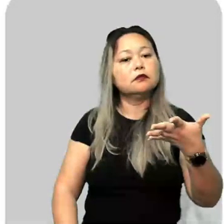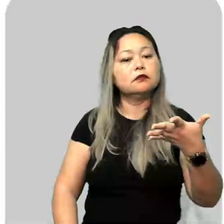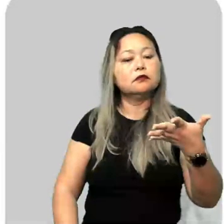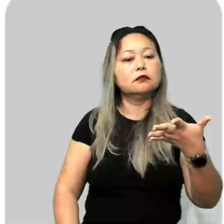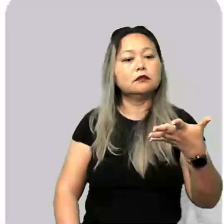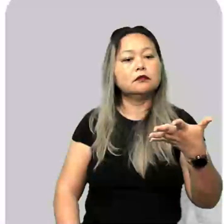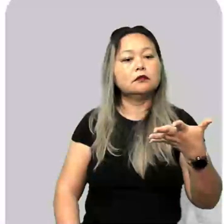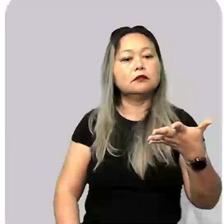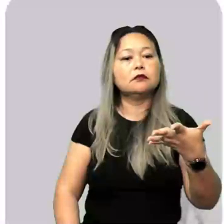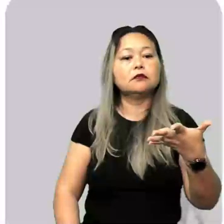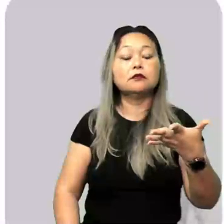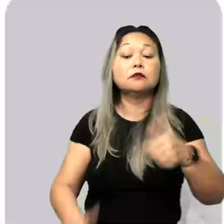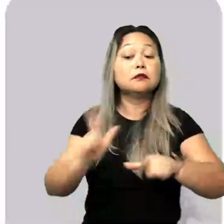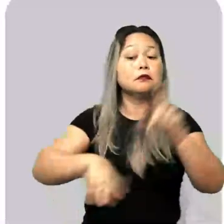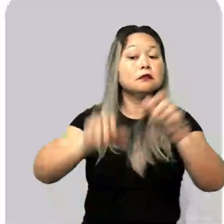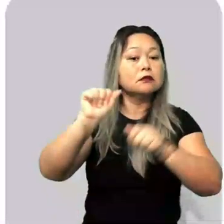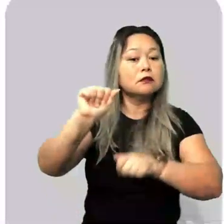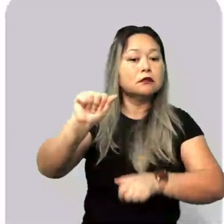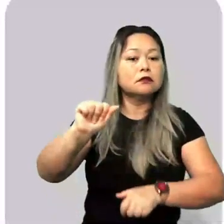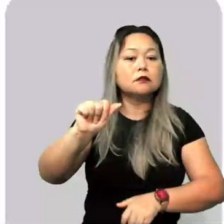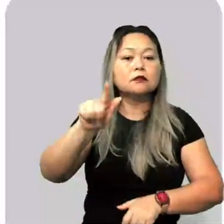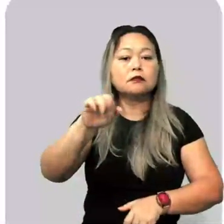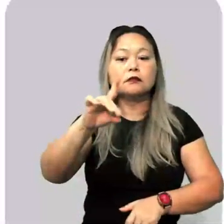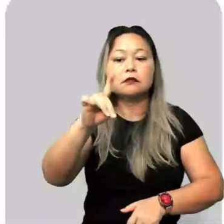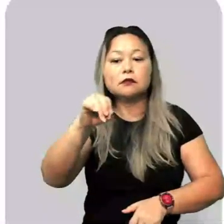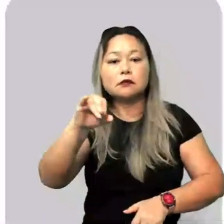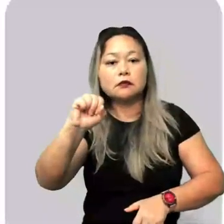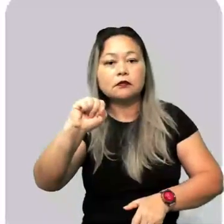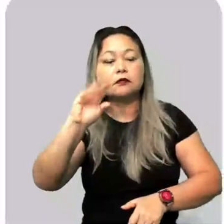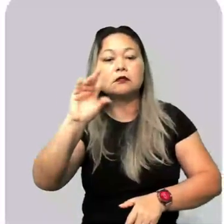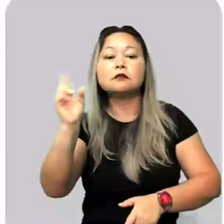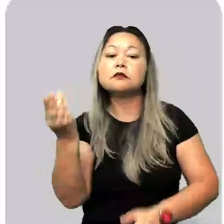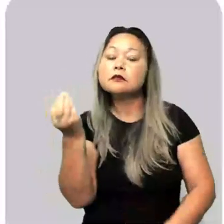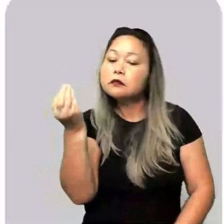bom? Letra A.